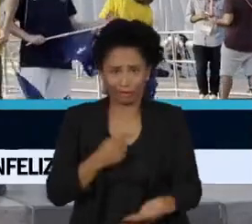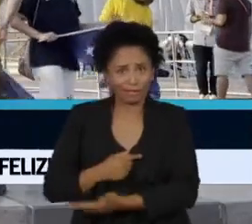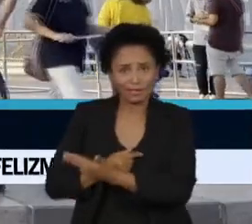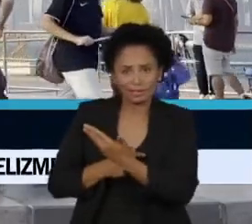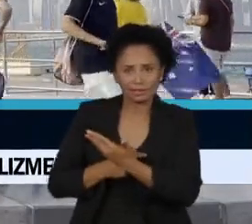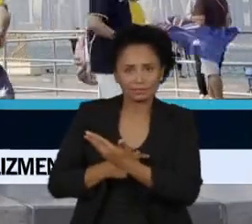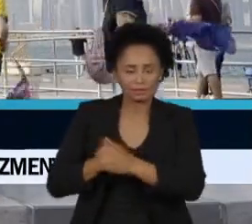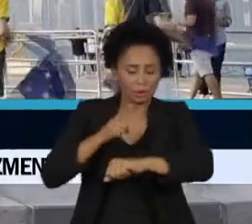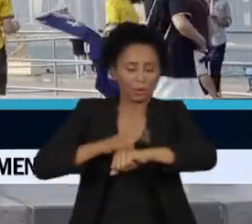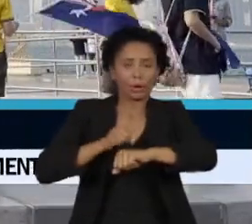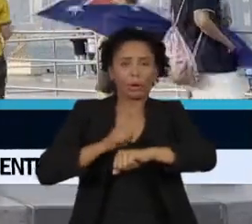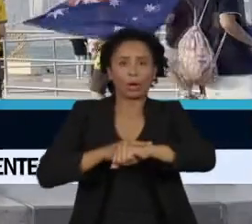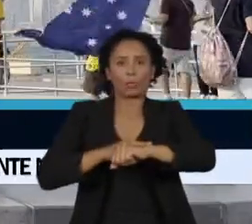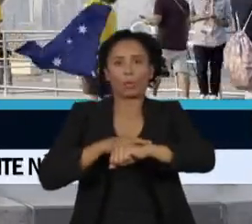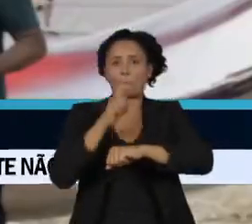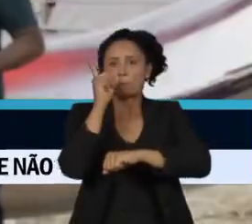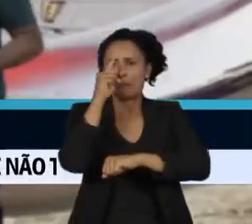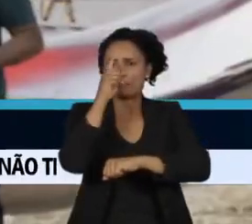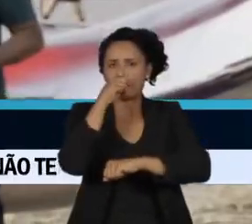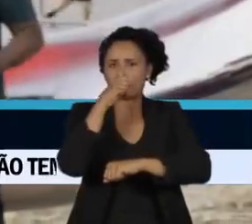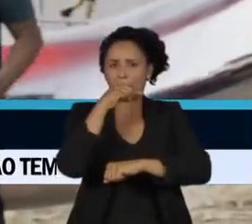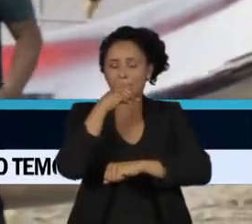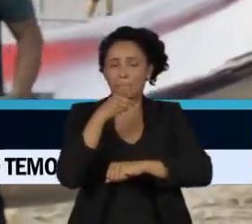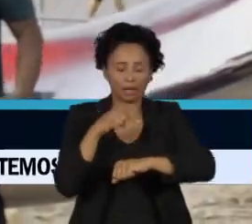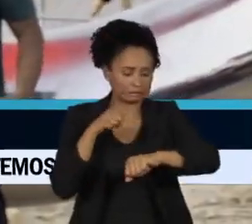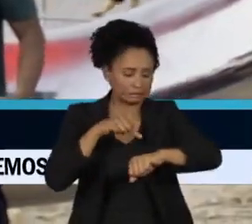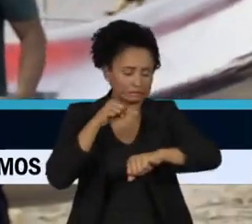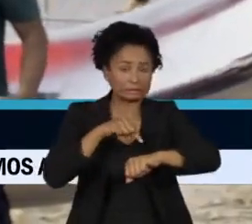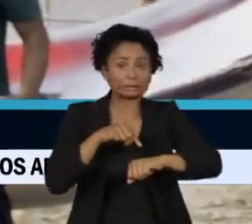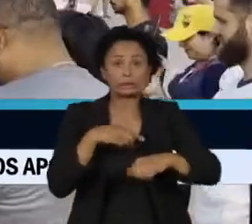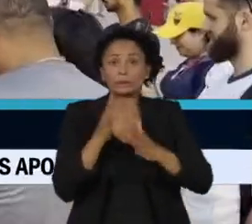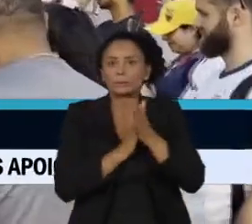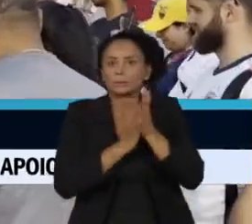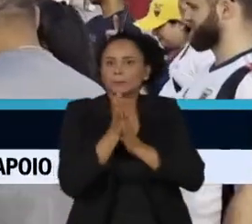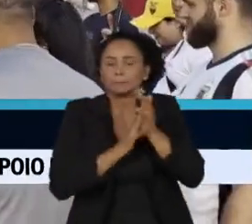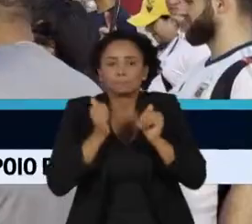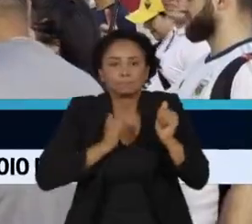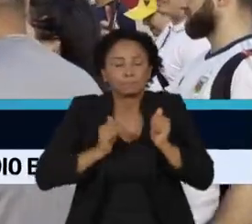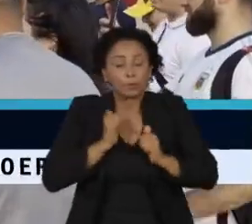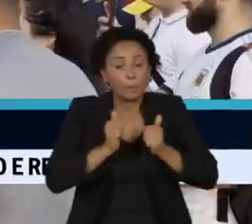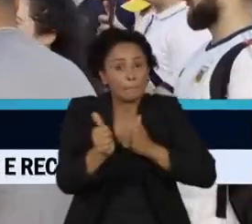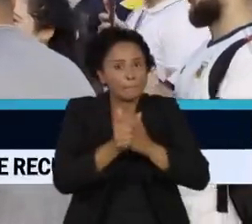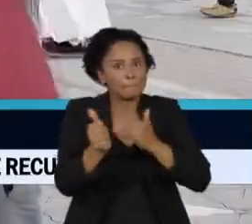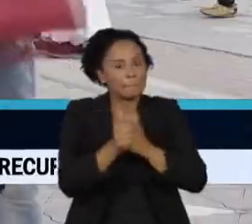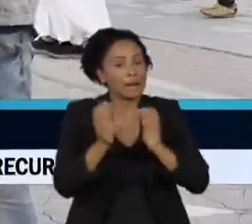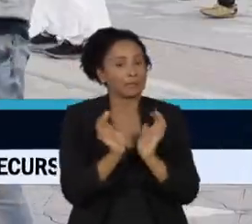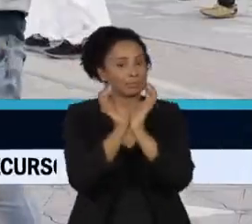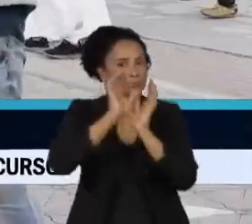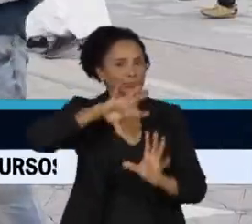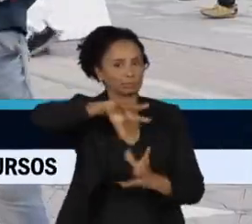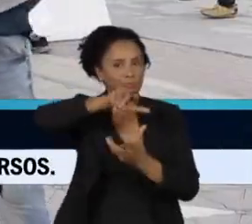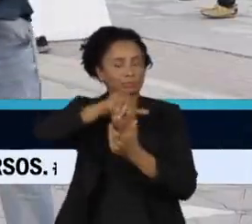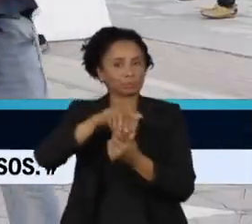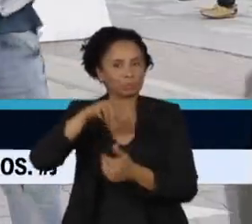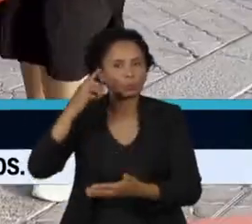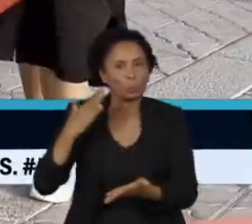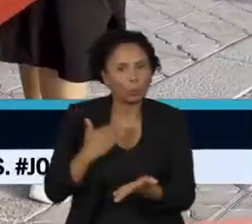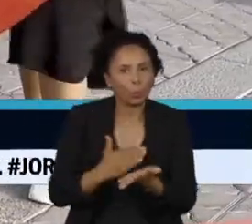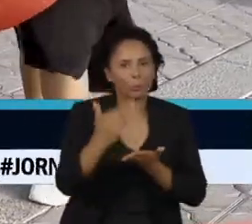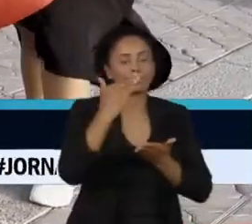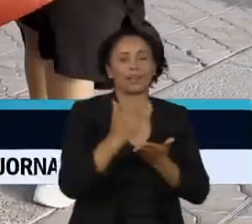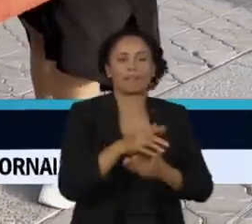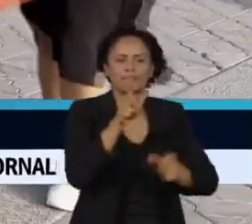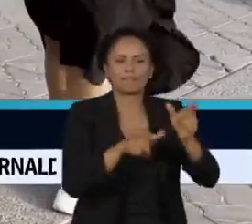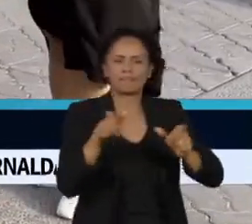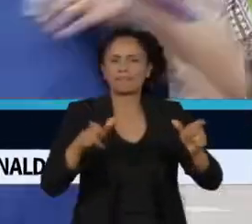relógio da contagem regressiva mostra quanto tempo falta para o maior evento da Terra começar. Aos poucos, fãs de todos os